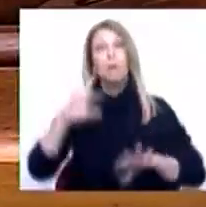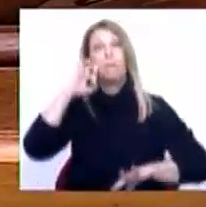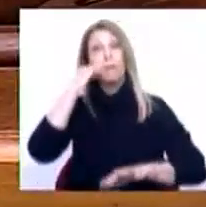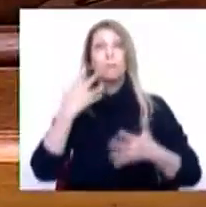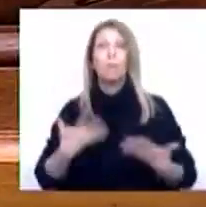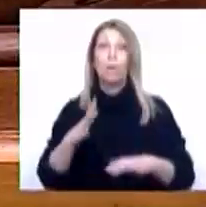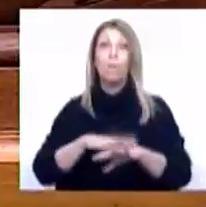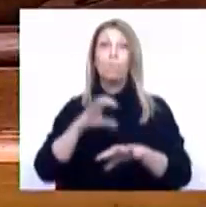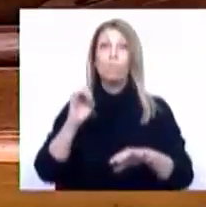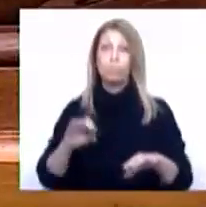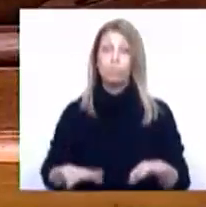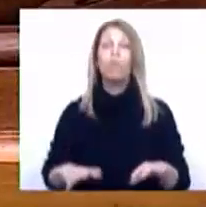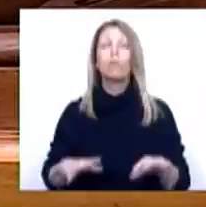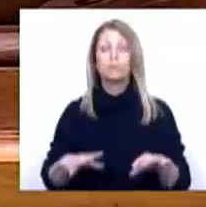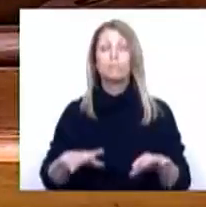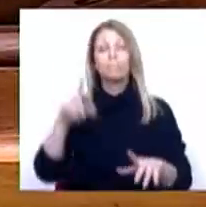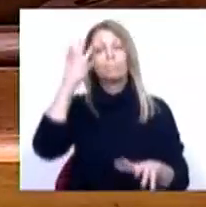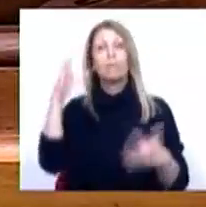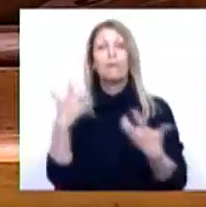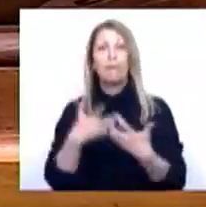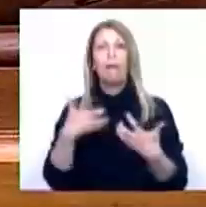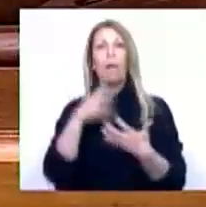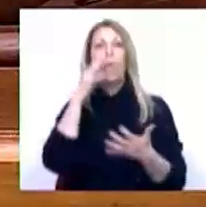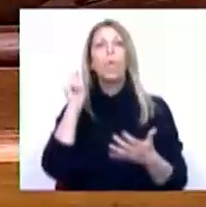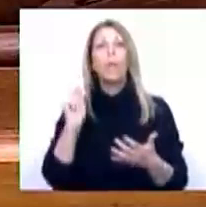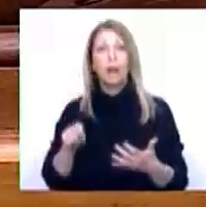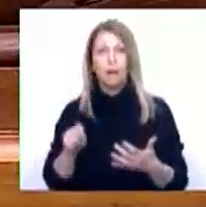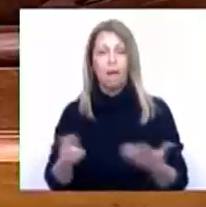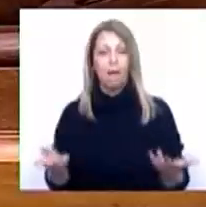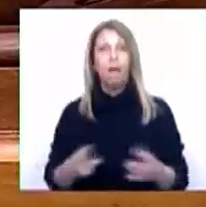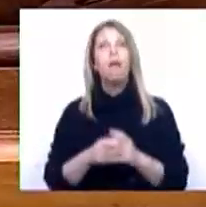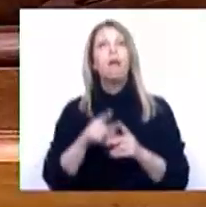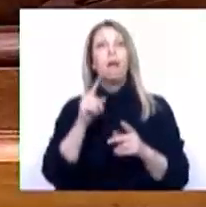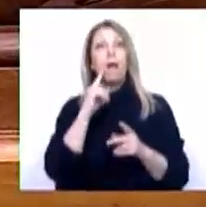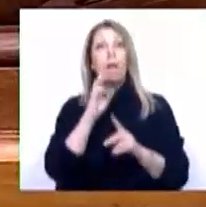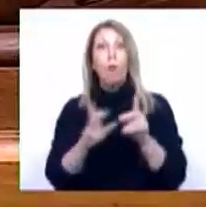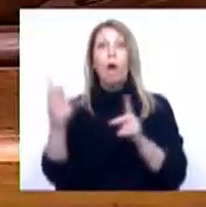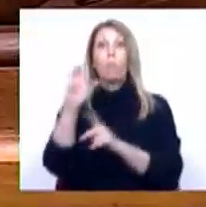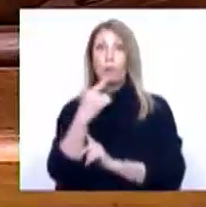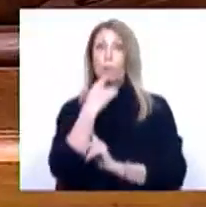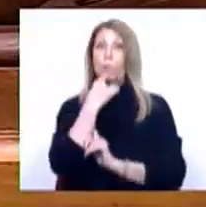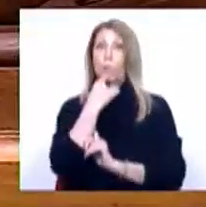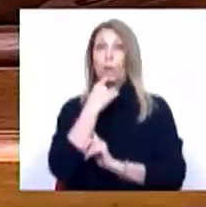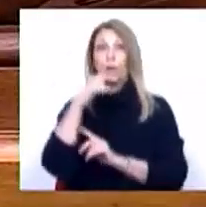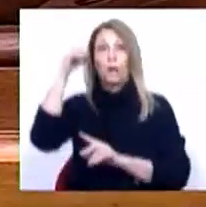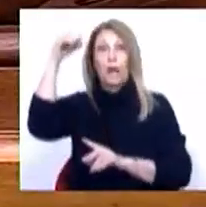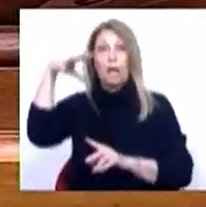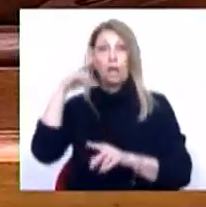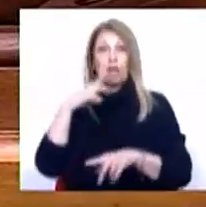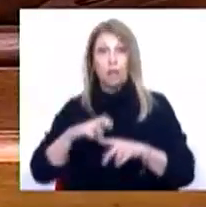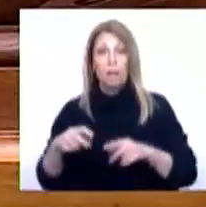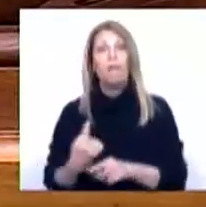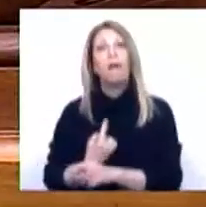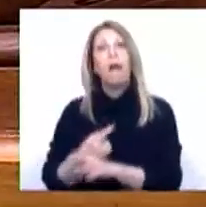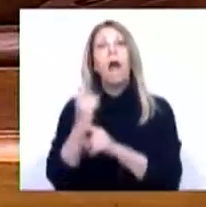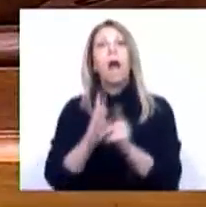fustigada pelos efeitos da guerra na Ucrânia. A combinação do aumento exponencial dos preços da energia com o aumento dos